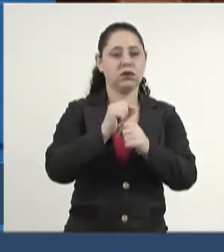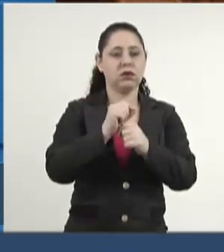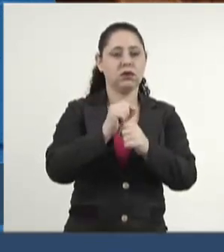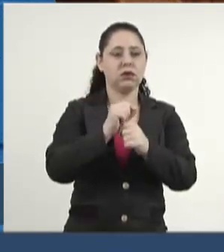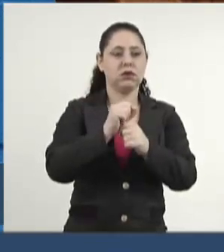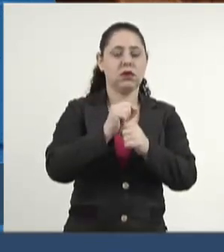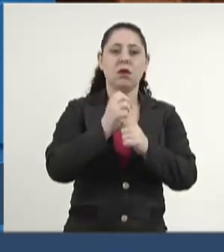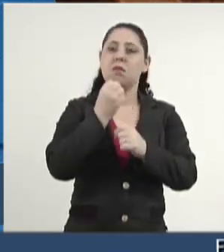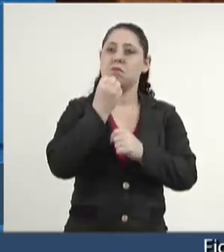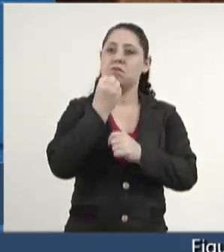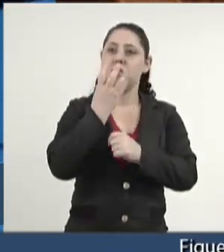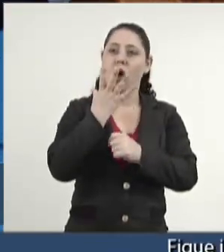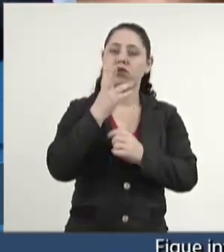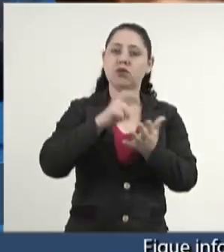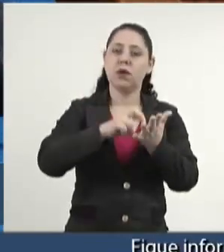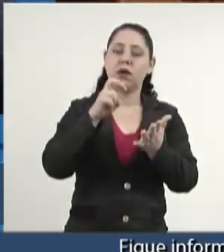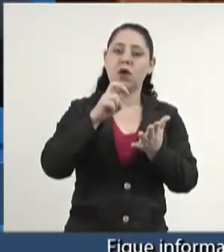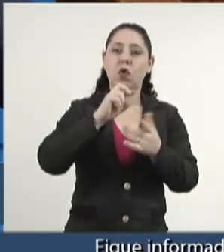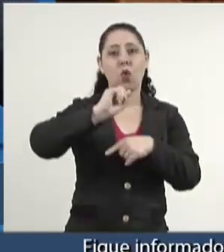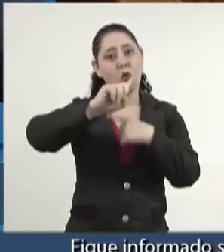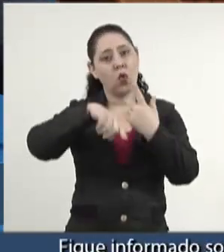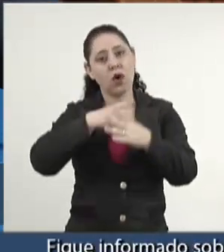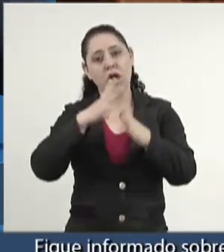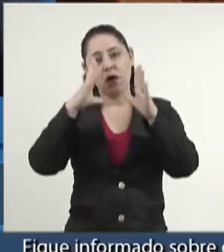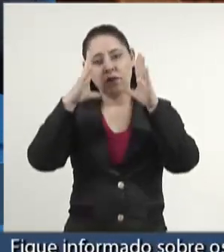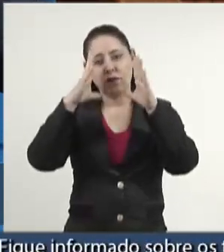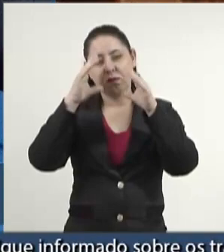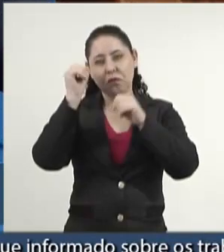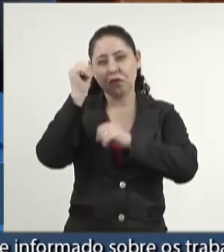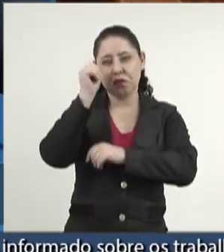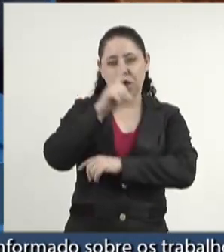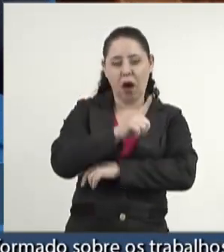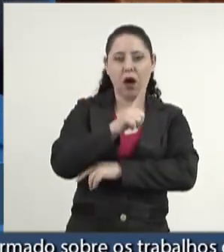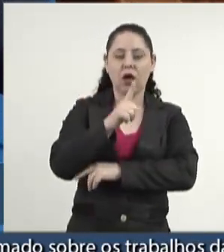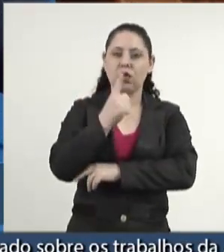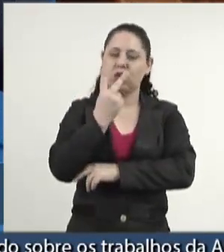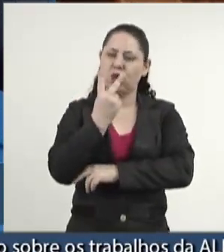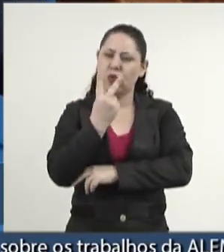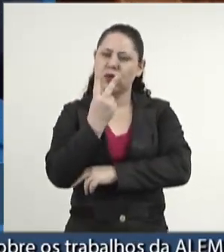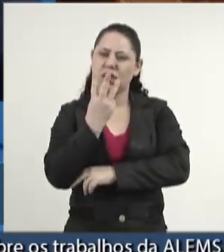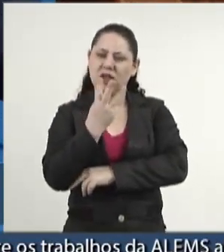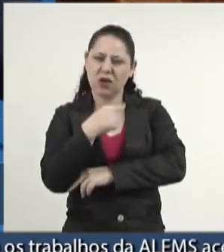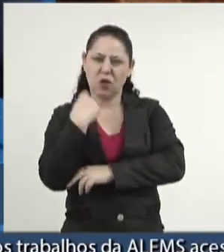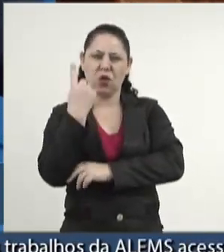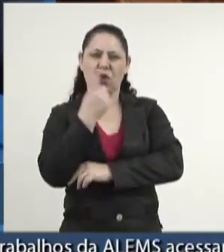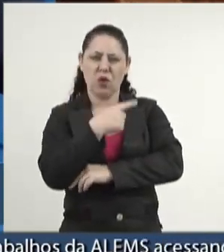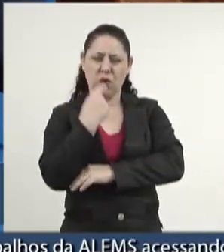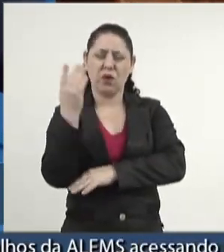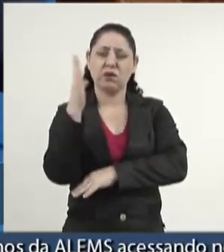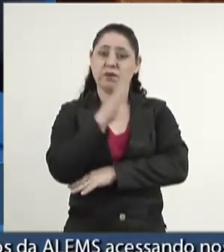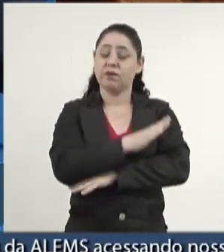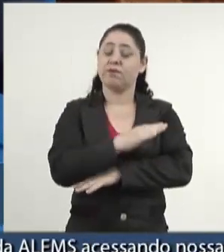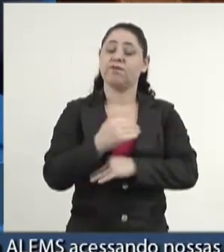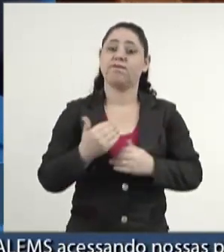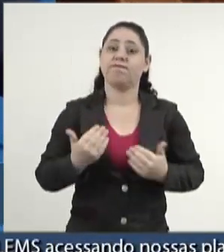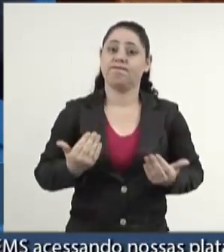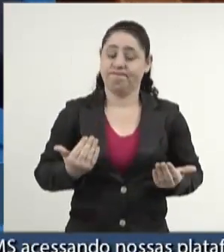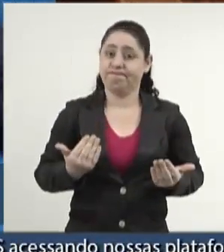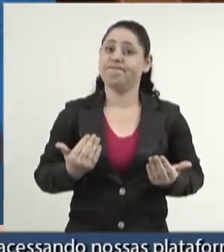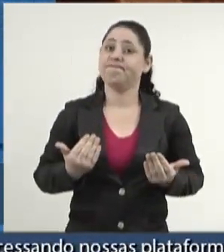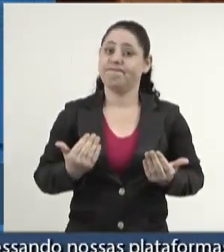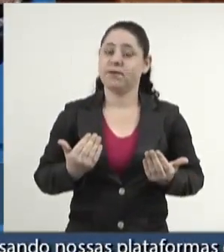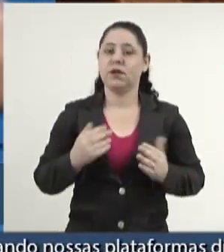num clima mais ameno, e o outro num sol escaldante às 2, 3 horas da tarde. Então,